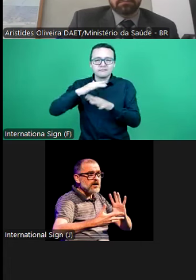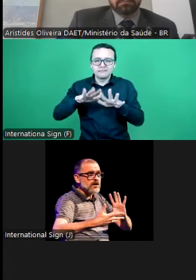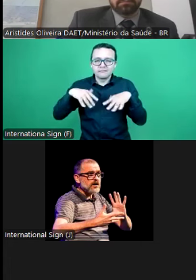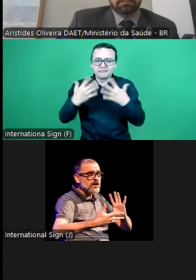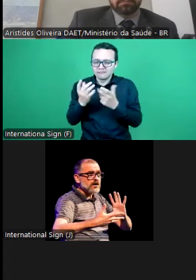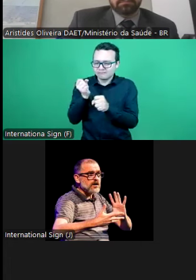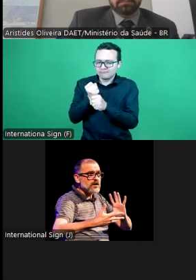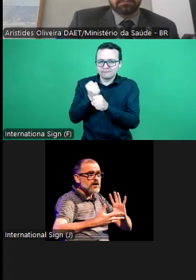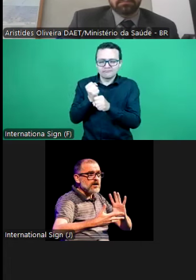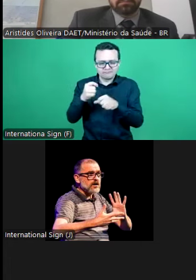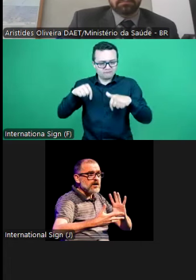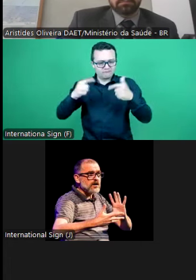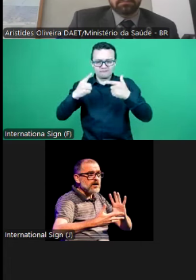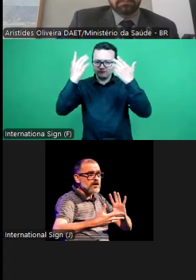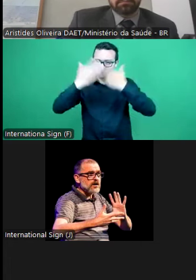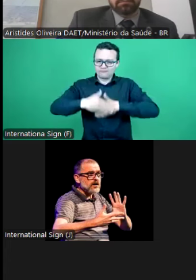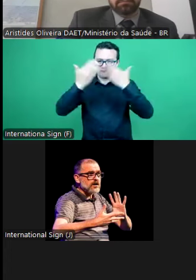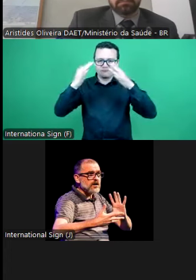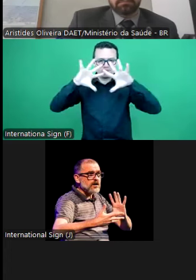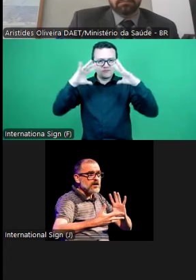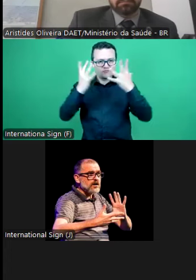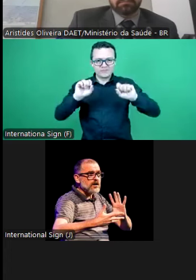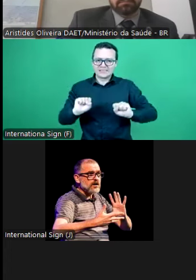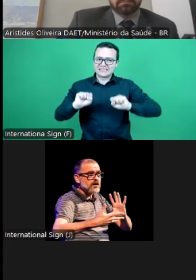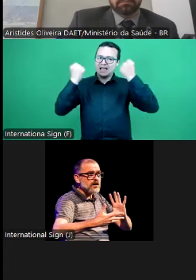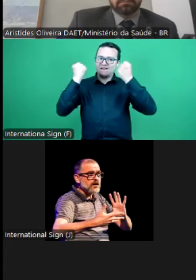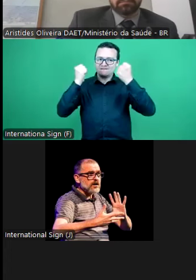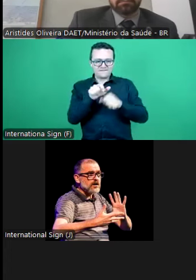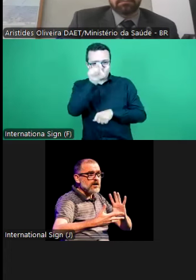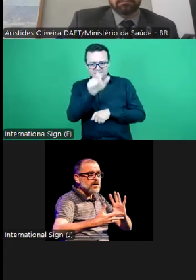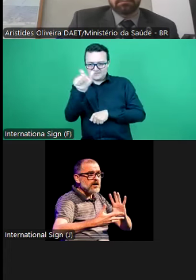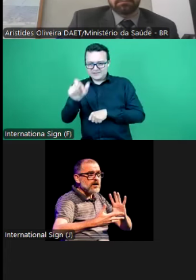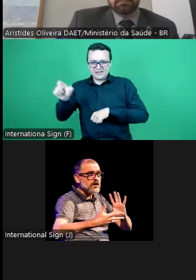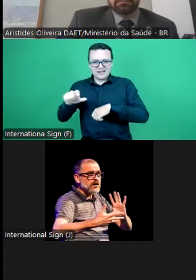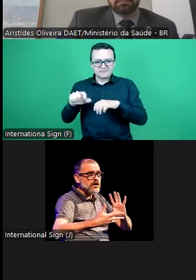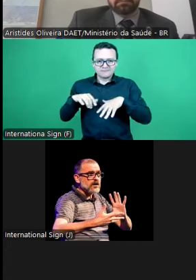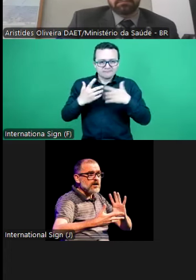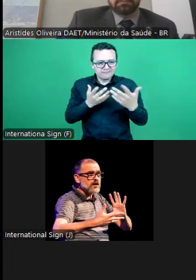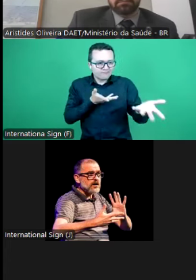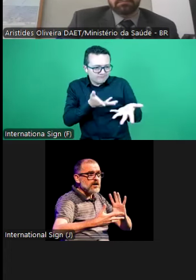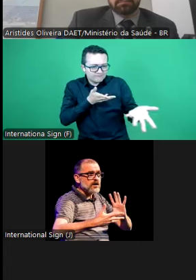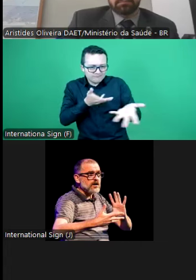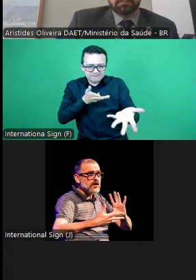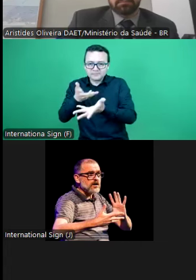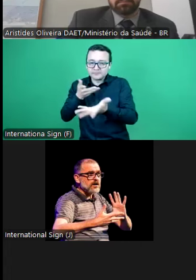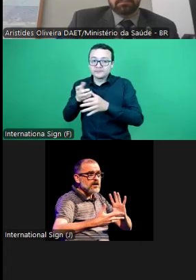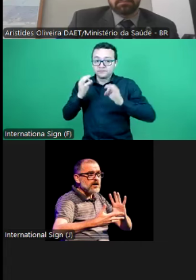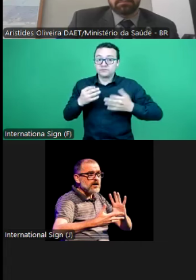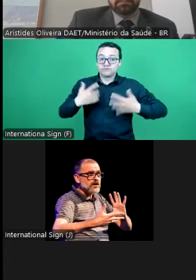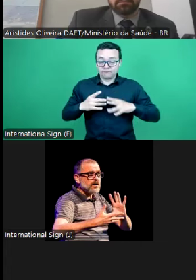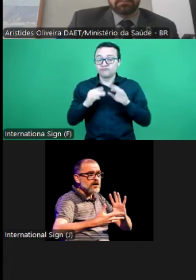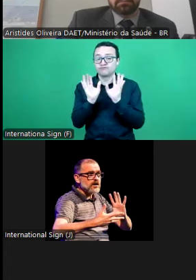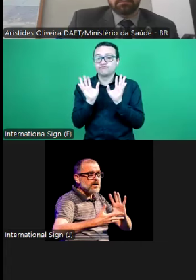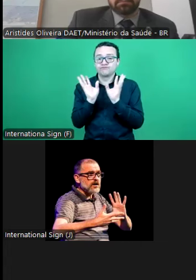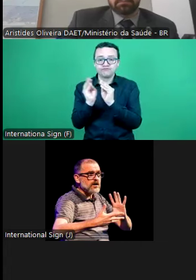vou falar sobre o que estamos falando no Dia Mundial de Segurança do Paciente. Nós vimos que isso vem de